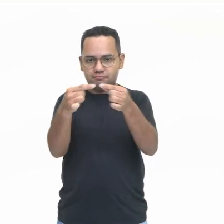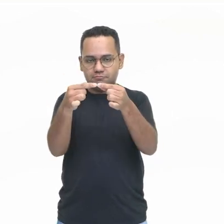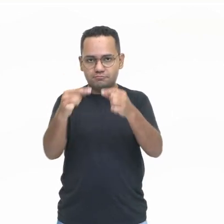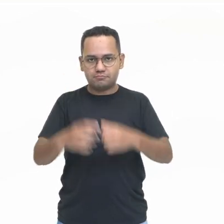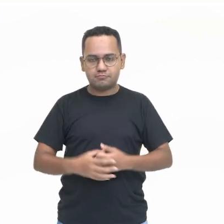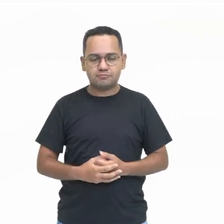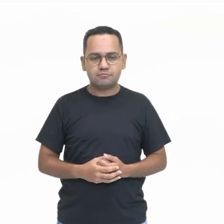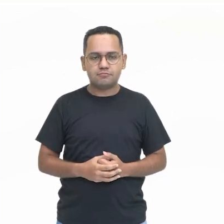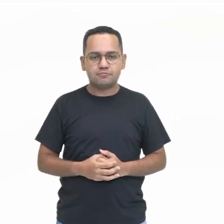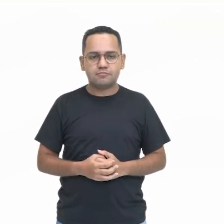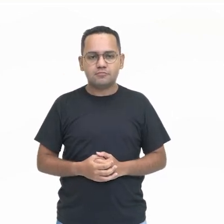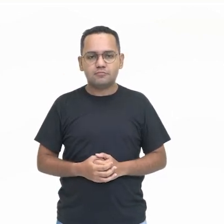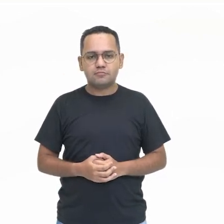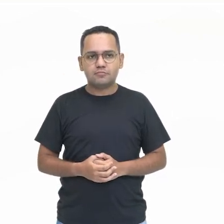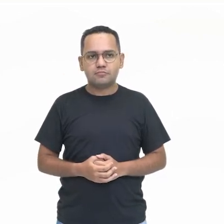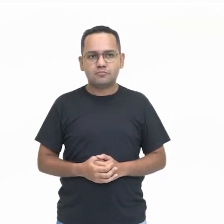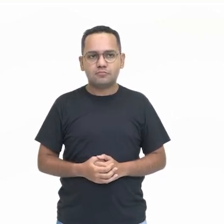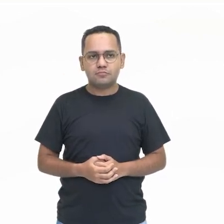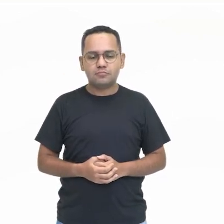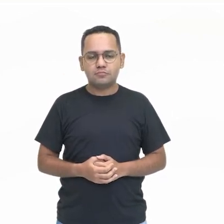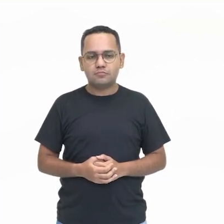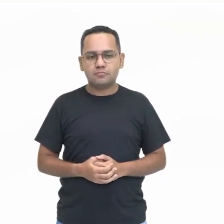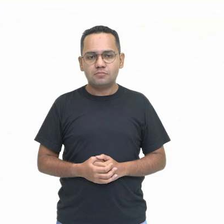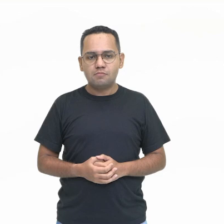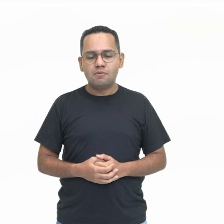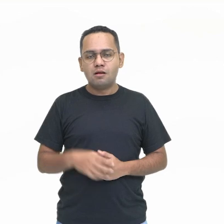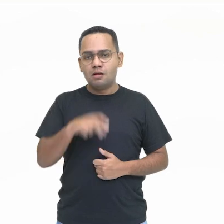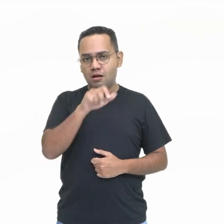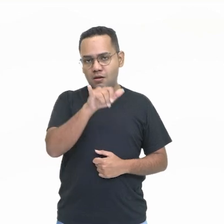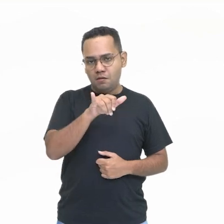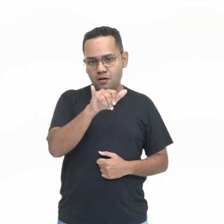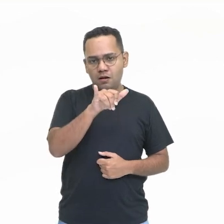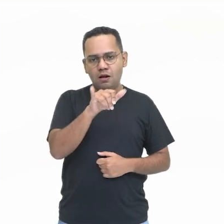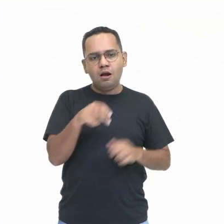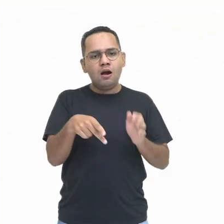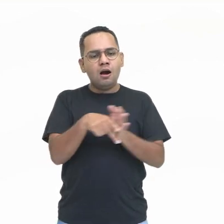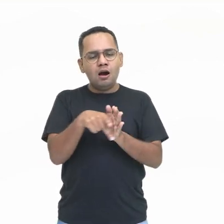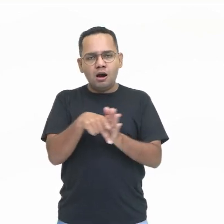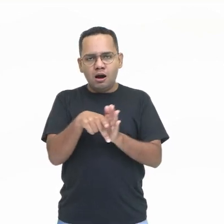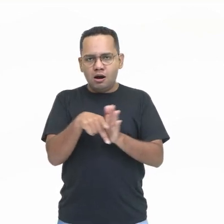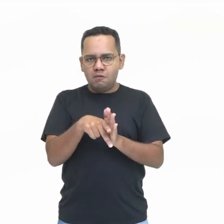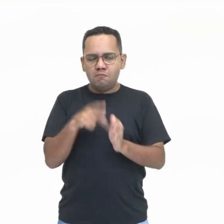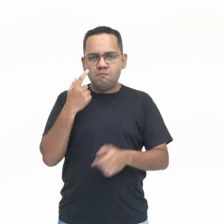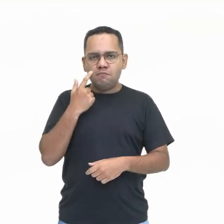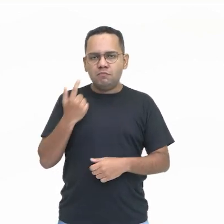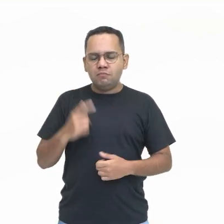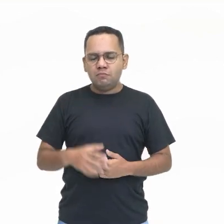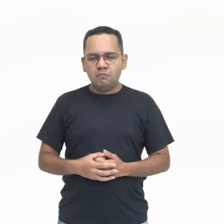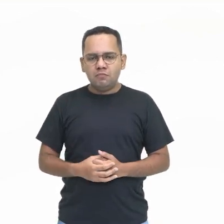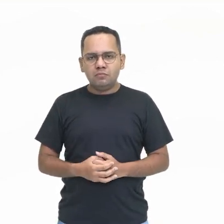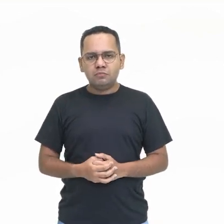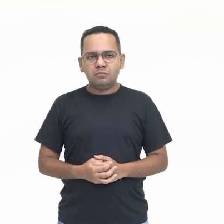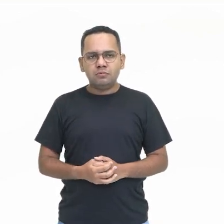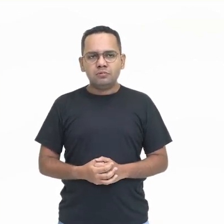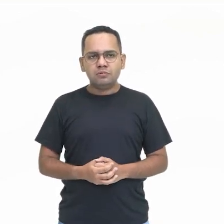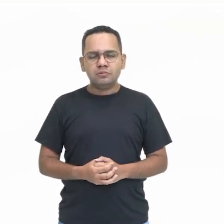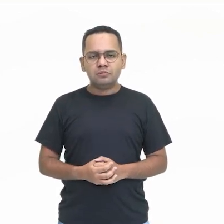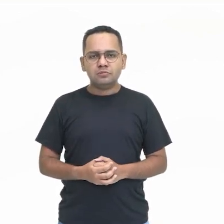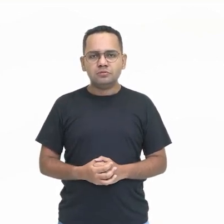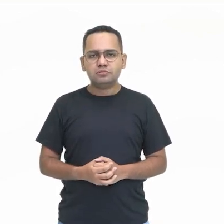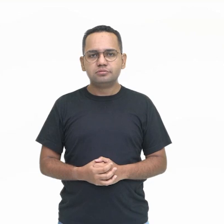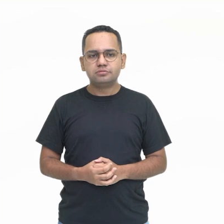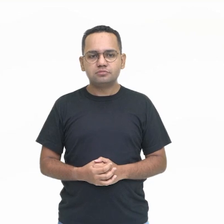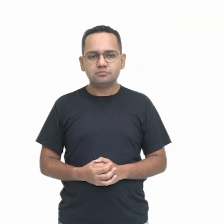Certo? E essa distância nada mais é do que o Y do vértice da parábola. Tudo bem? E aí, vale